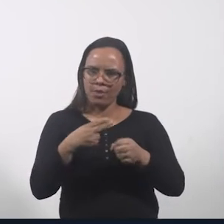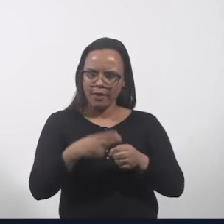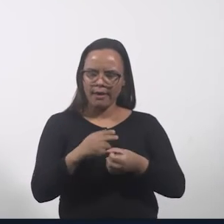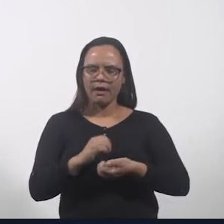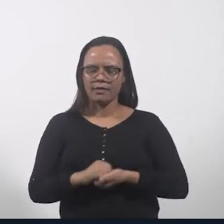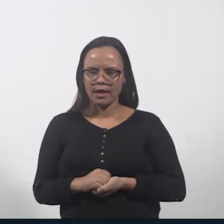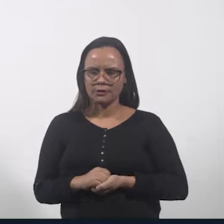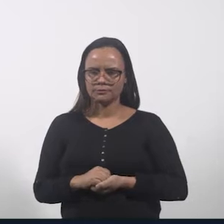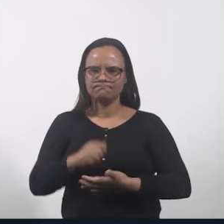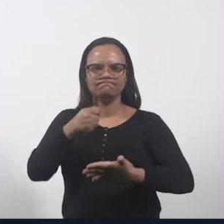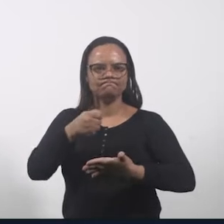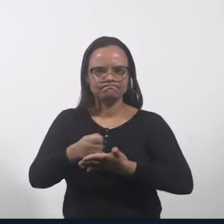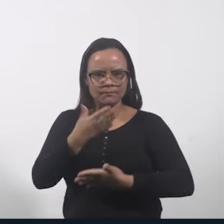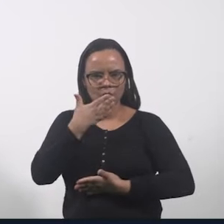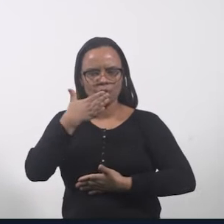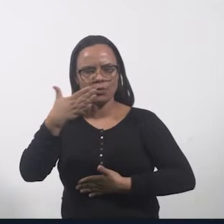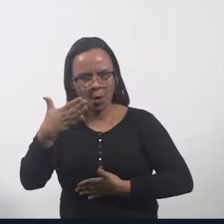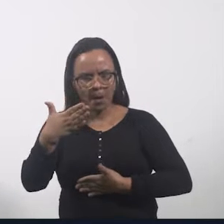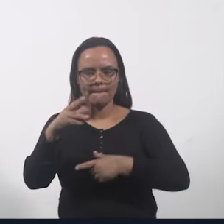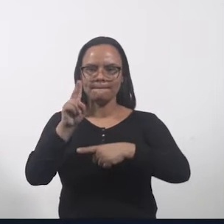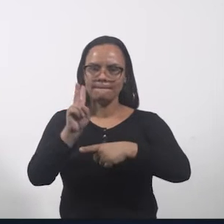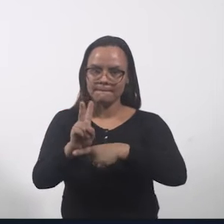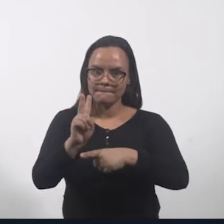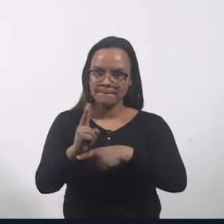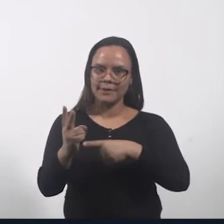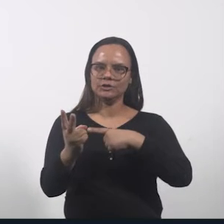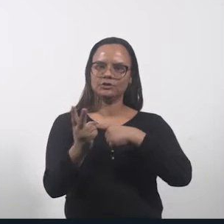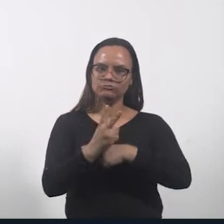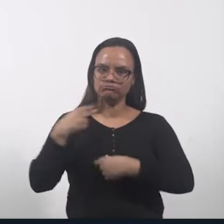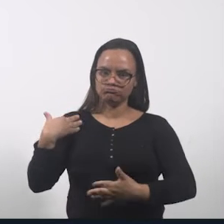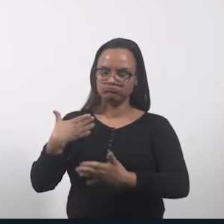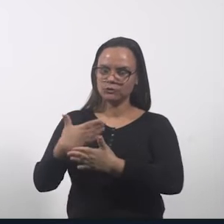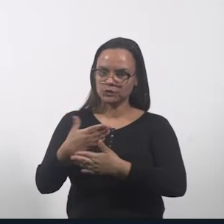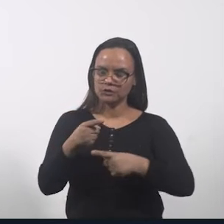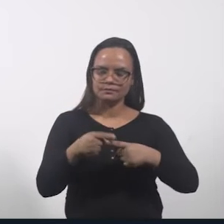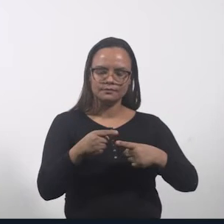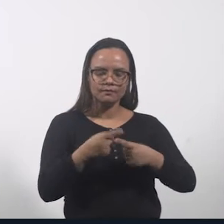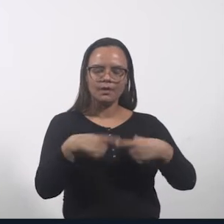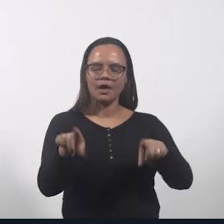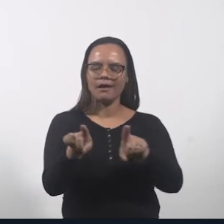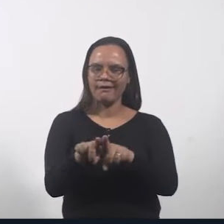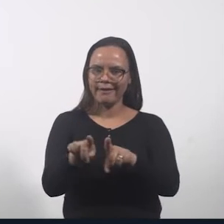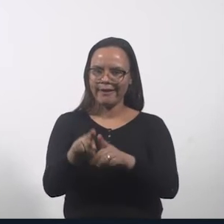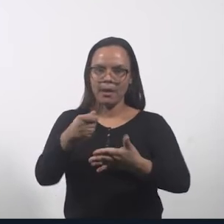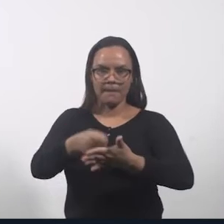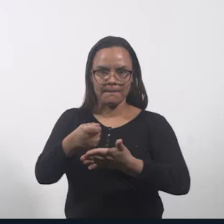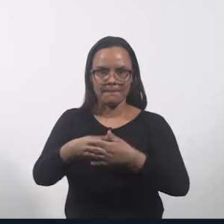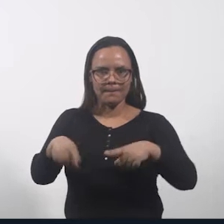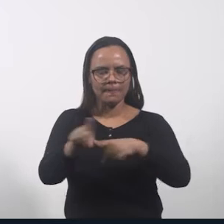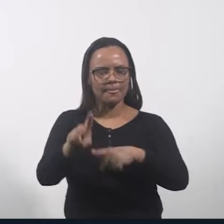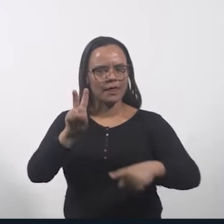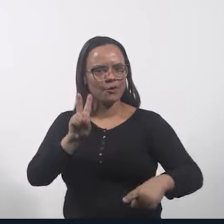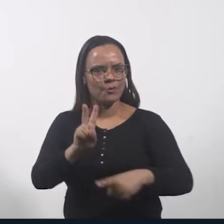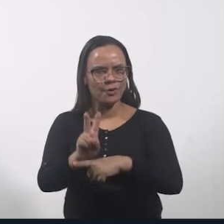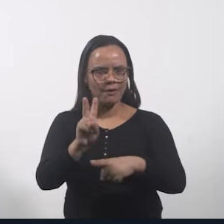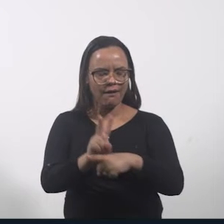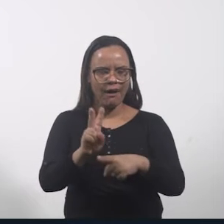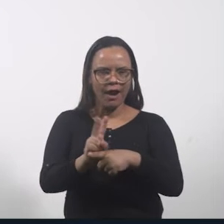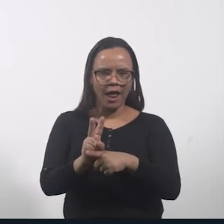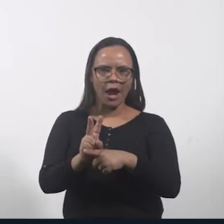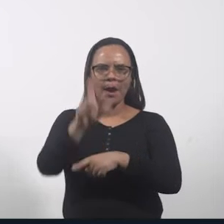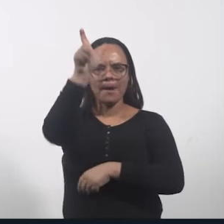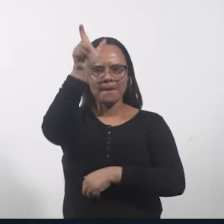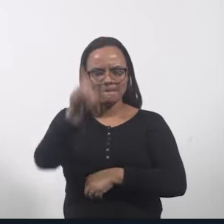a gente reforça, então, todas essas medidas que já comentamos para a situação 1. Além disso, reforçamos a proteção aí dos mais